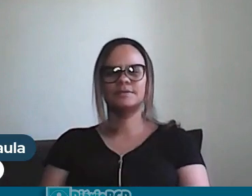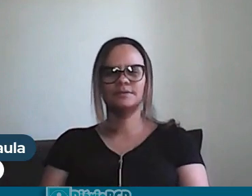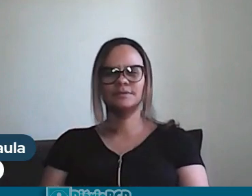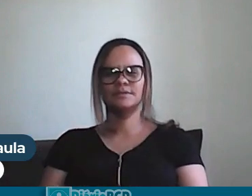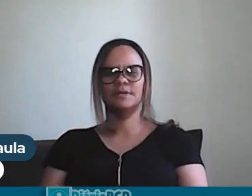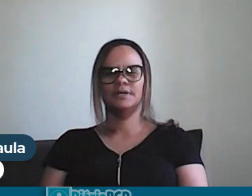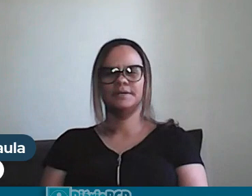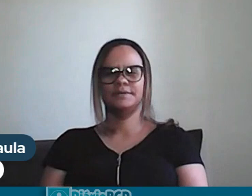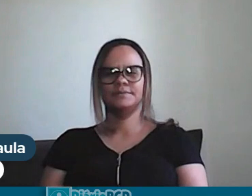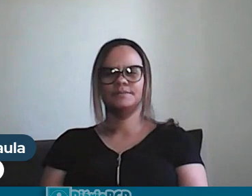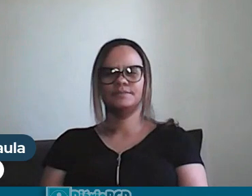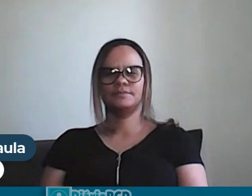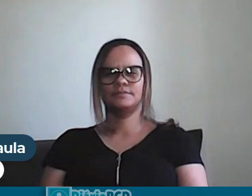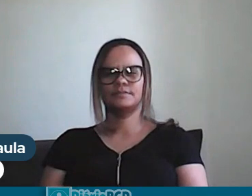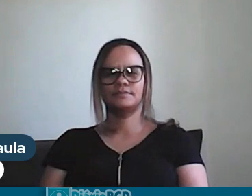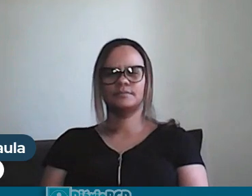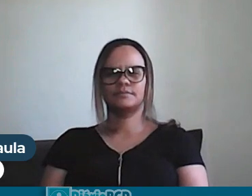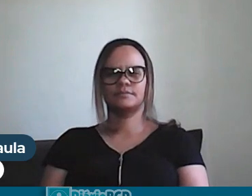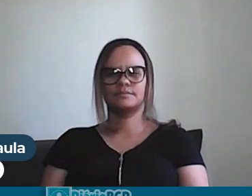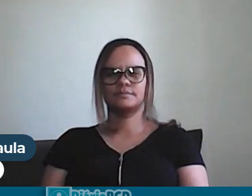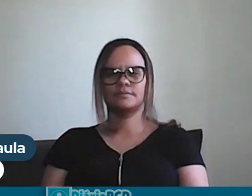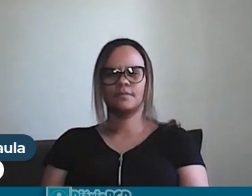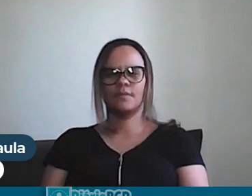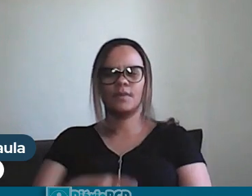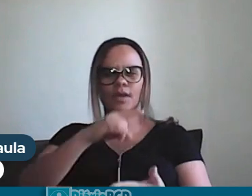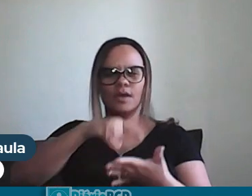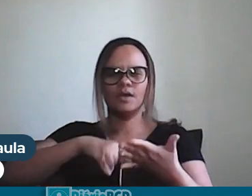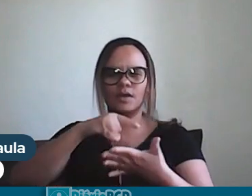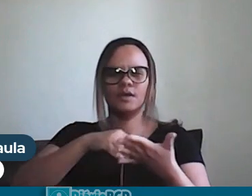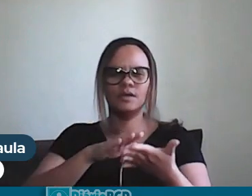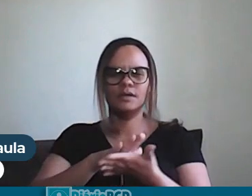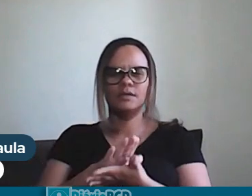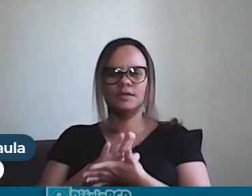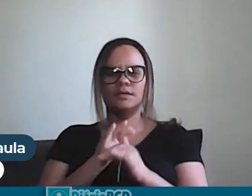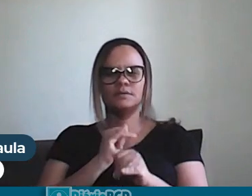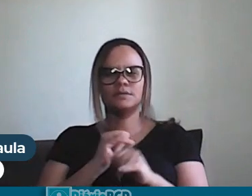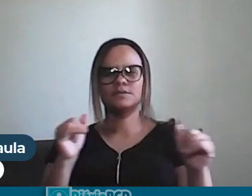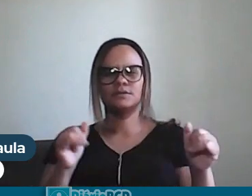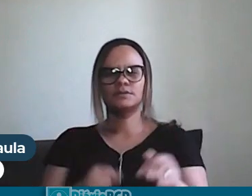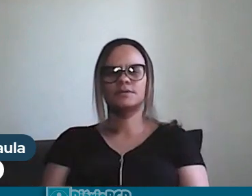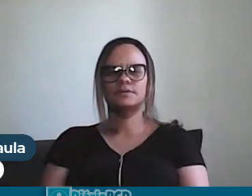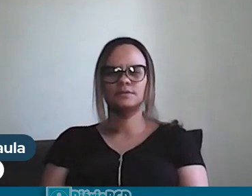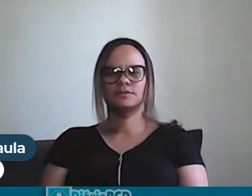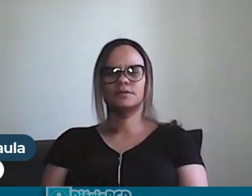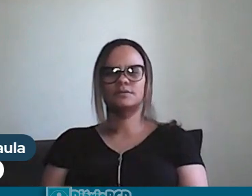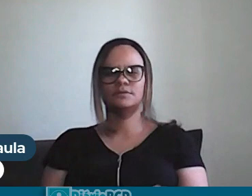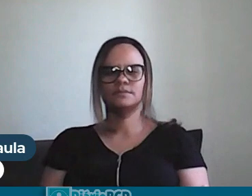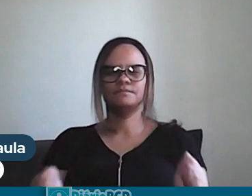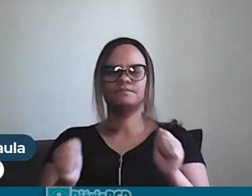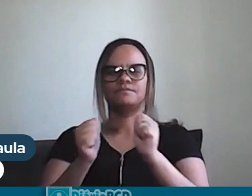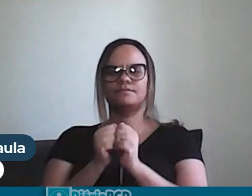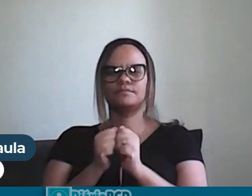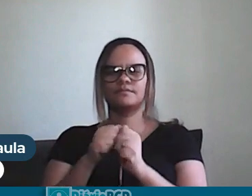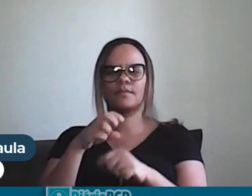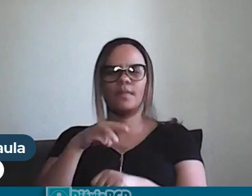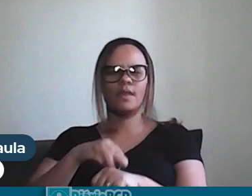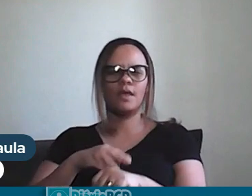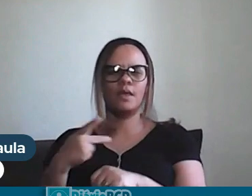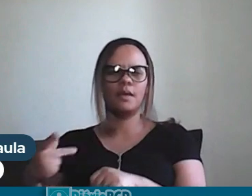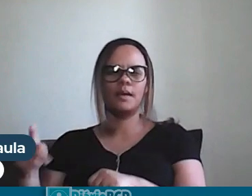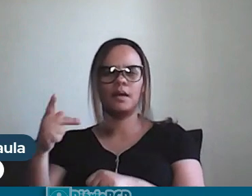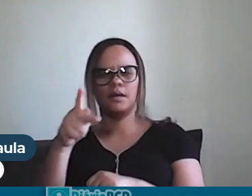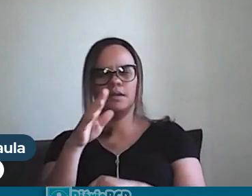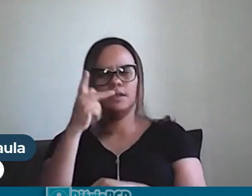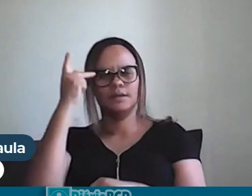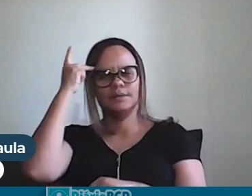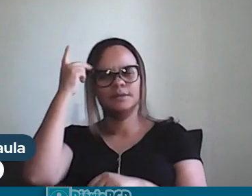está escrito por esse instituto em manifestações junto ao Ministério Público de São Paulo